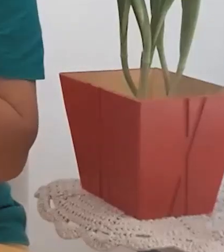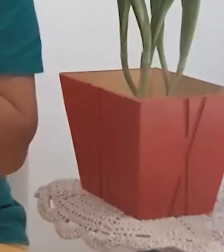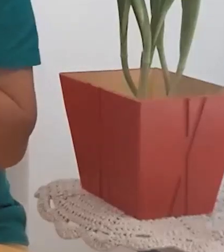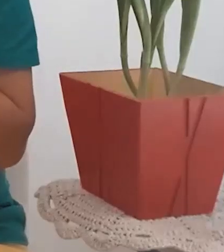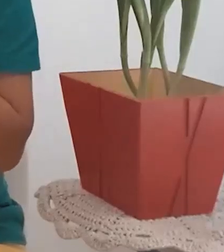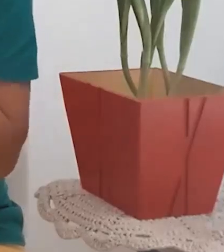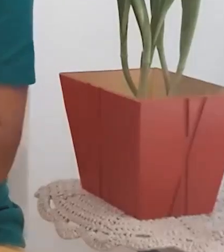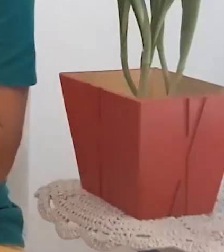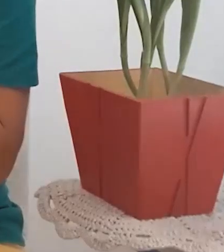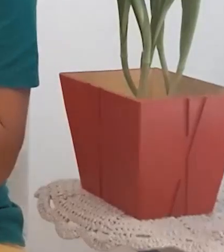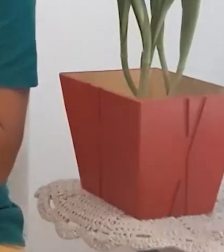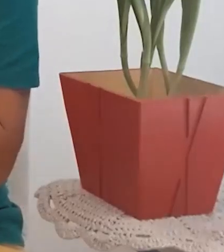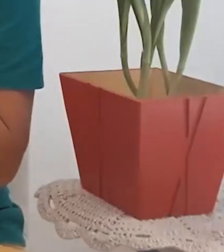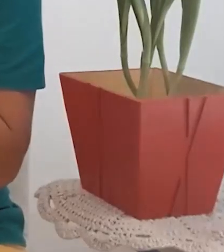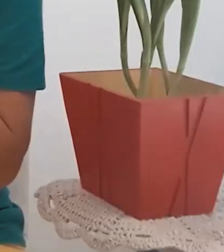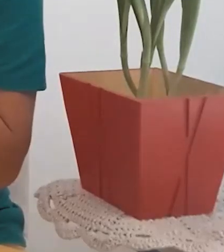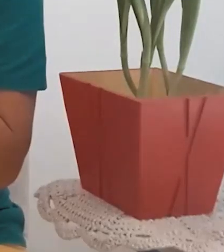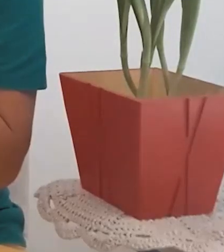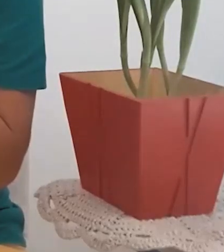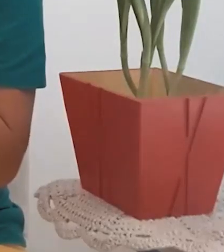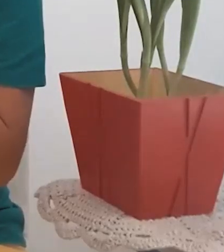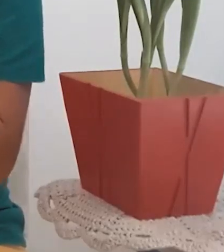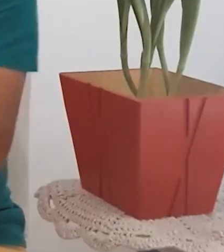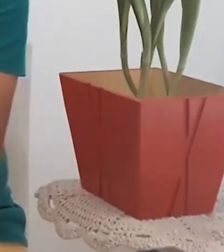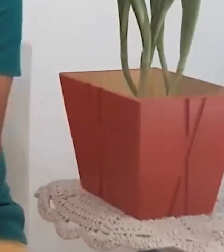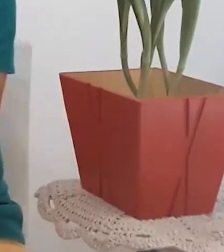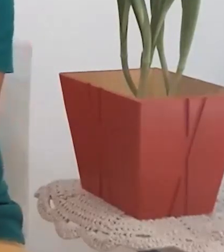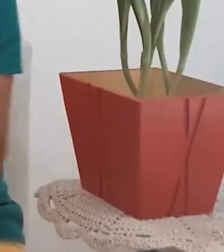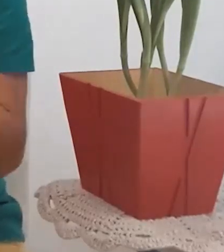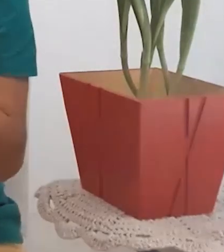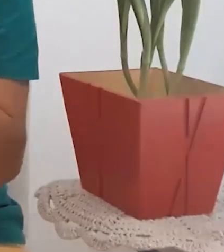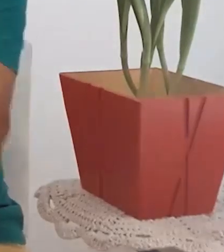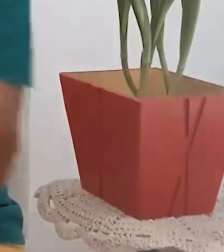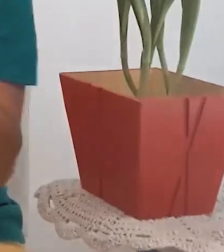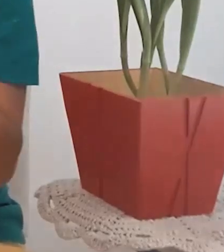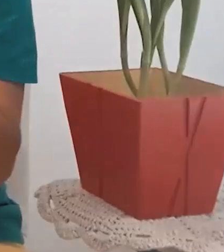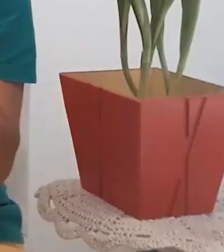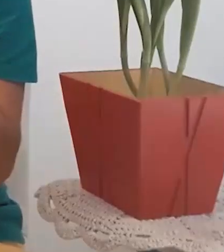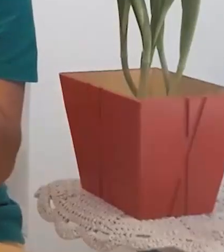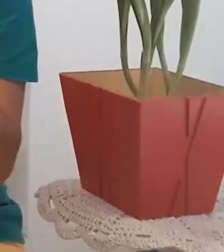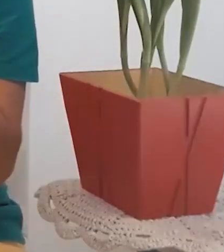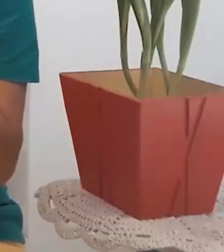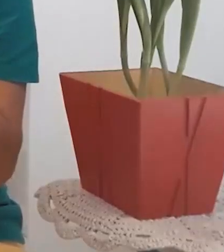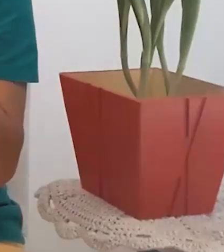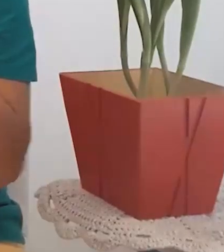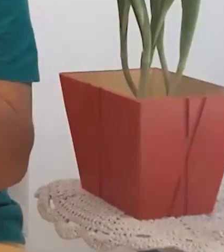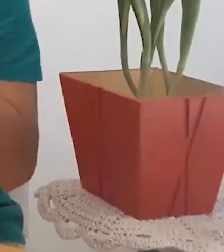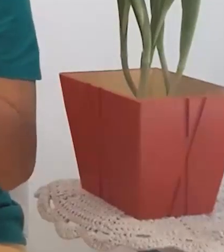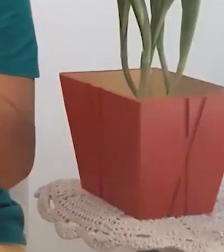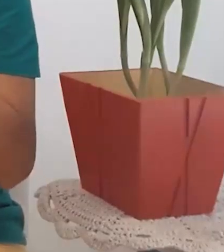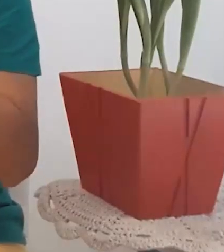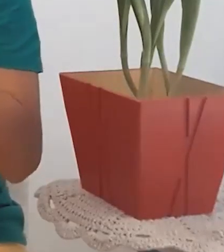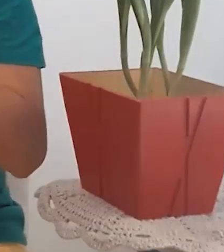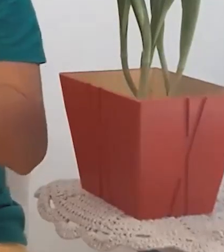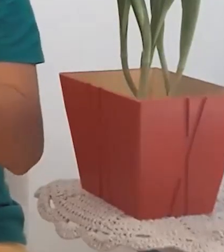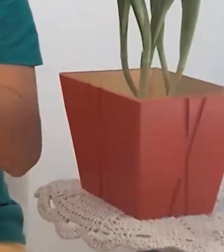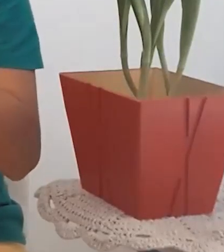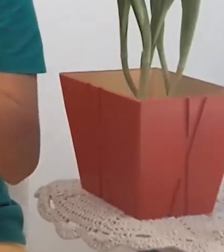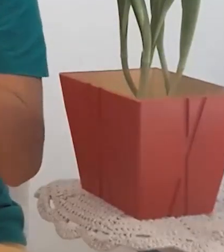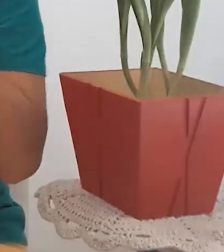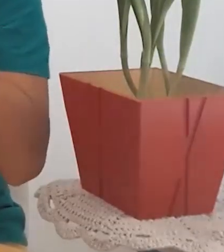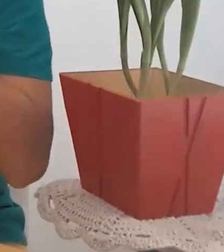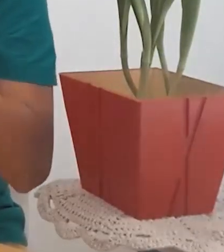E aí? Com quem que está? Ah! Legal, comigo.